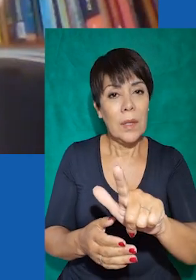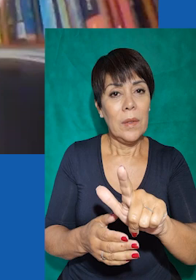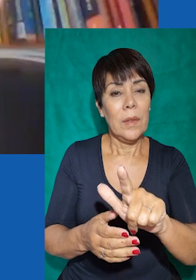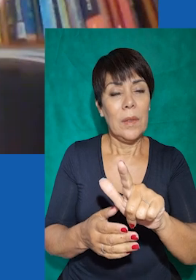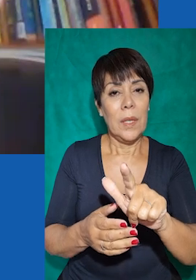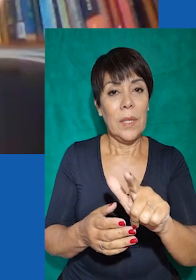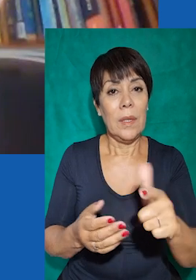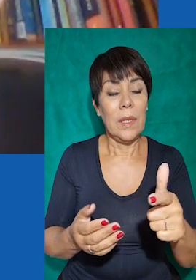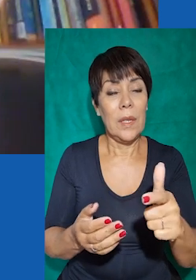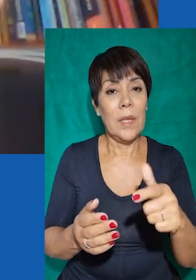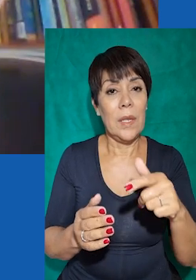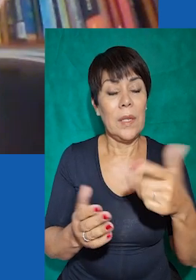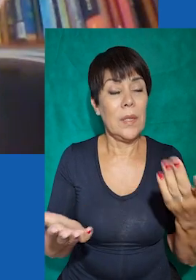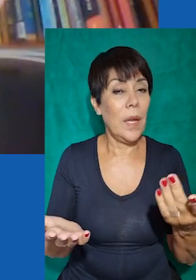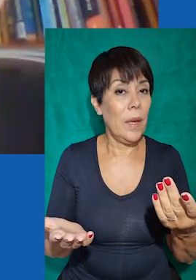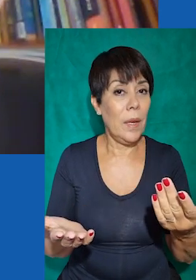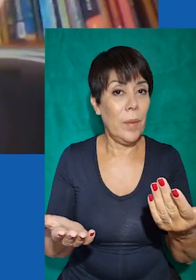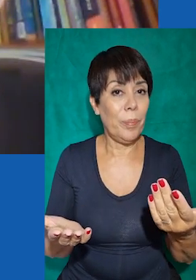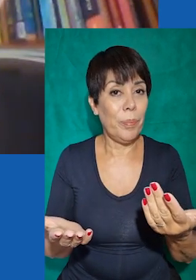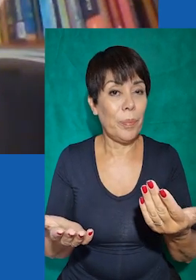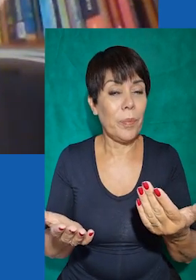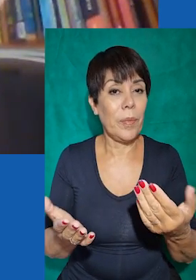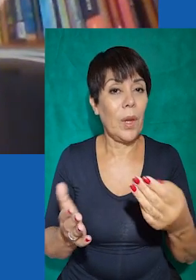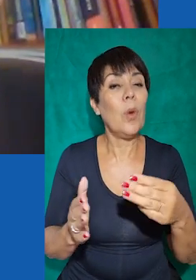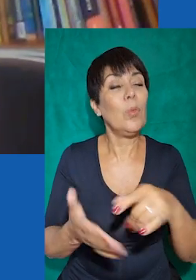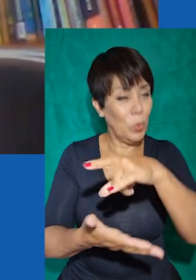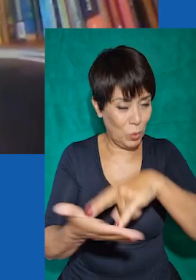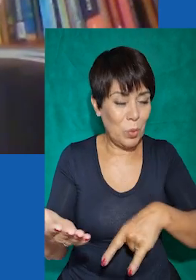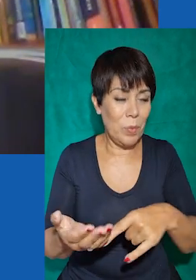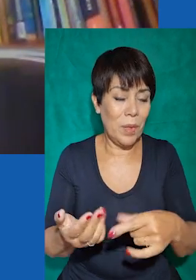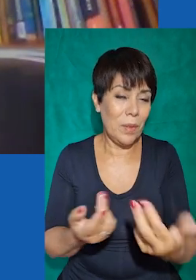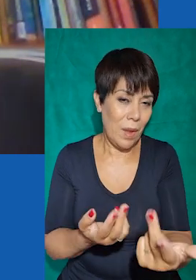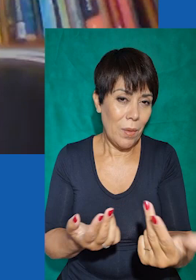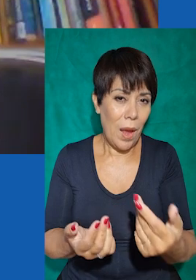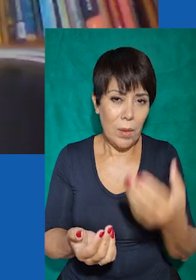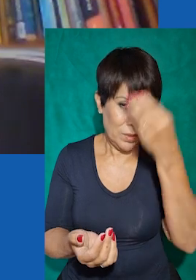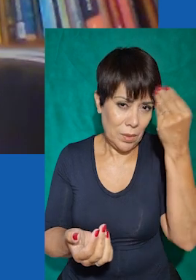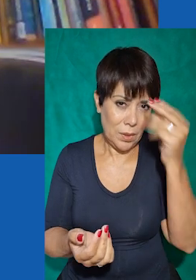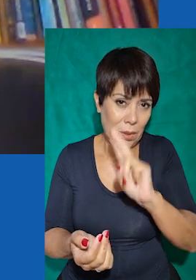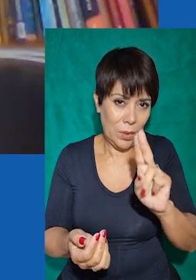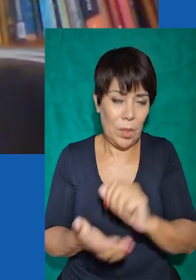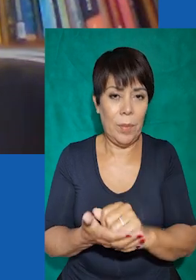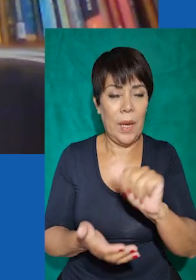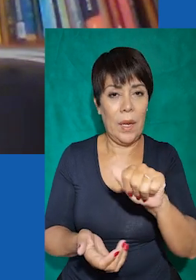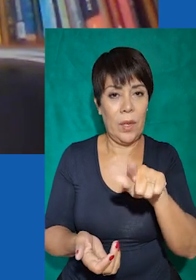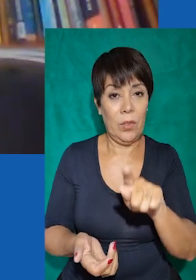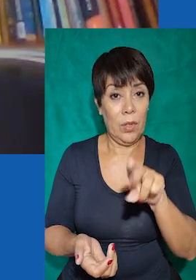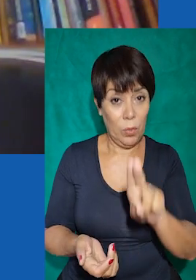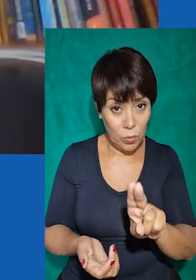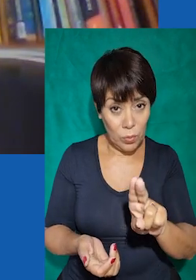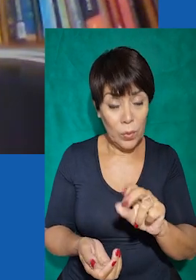essa mesma como é que chama? Esse mesmo documento, agora não me lembro, da AGU, que